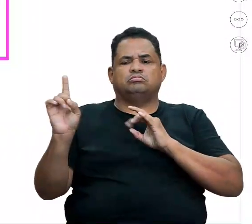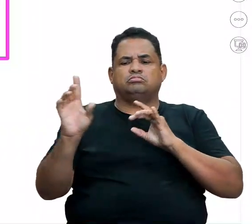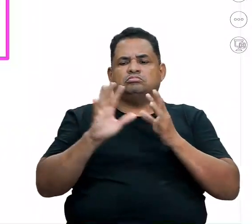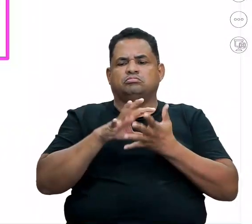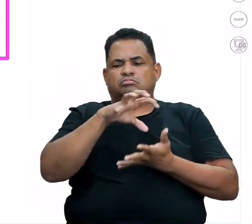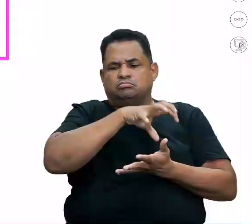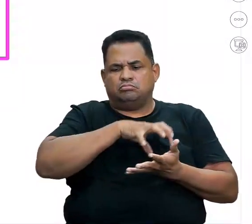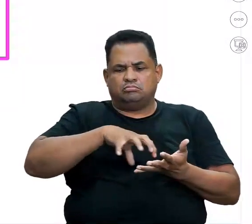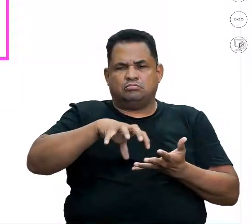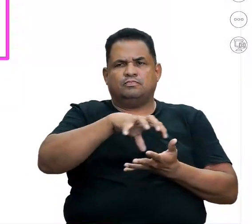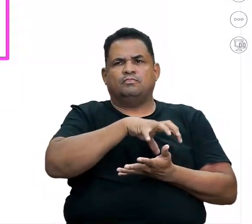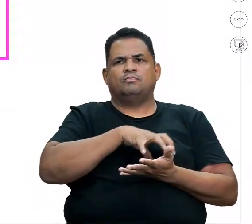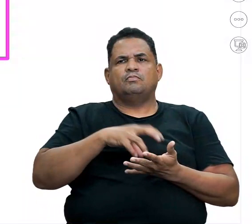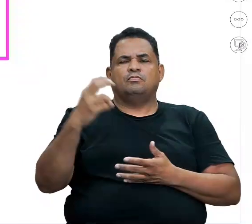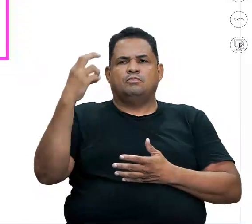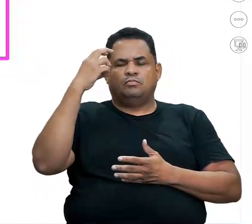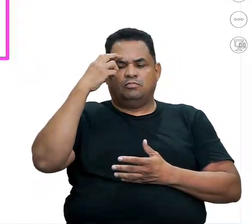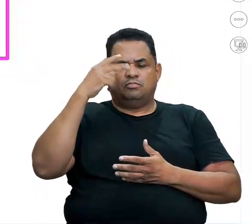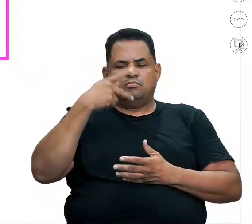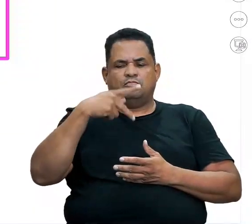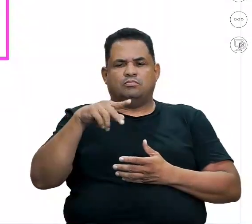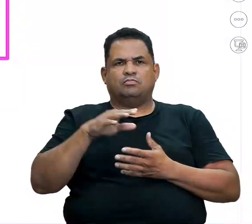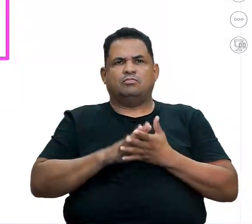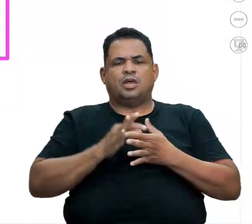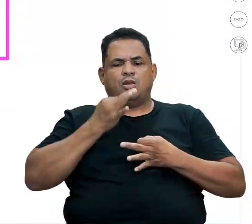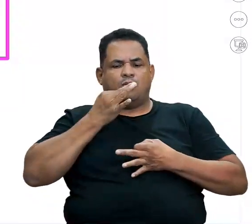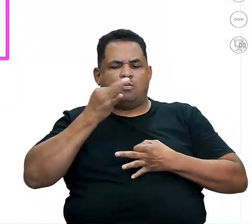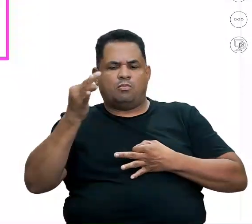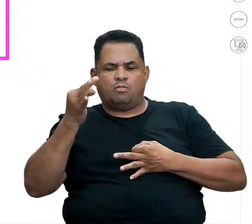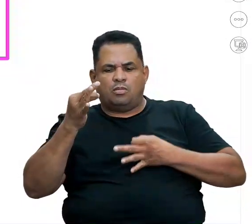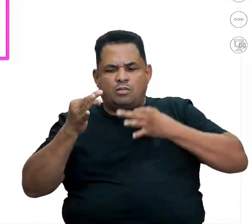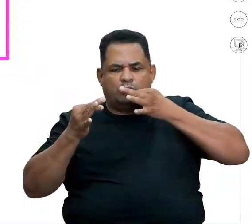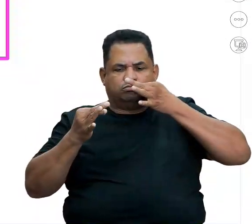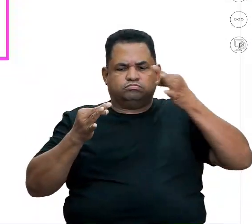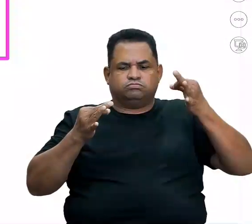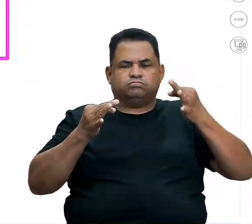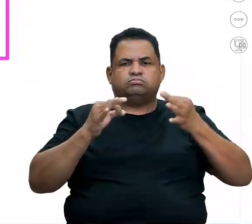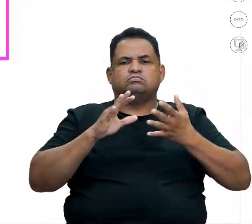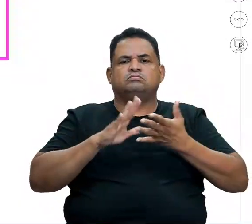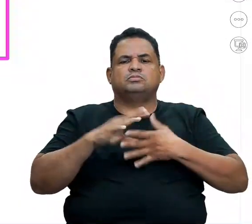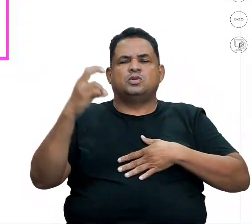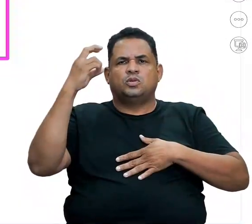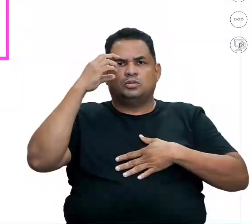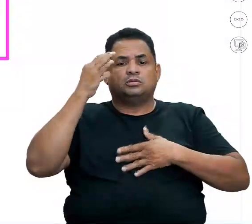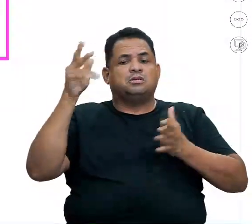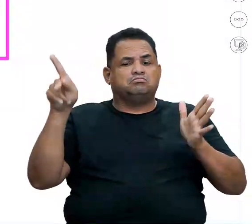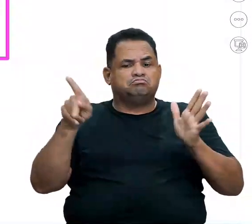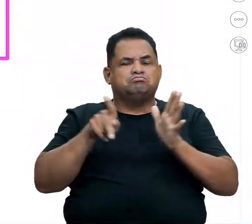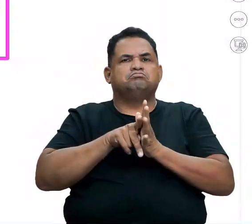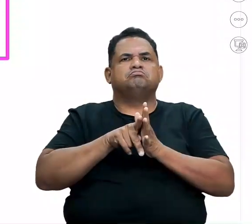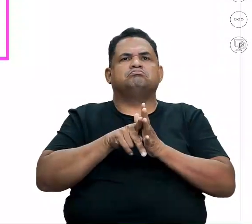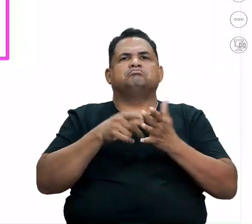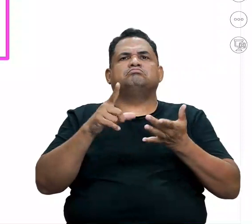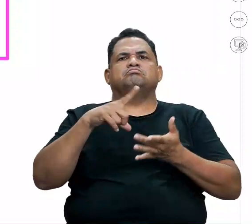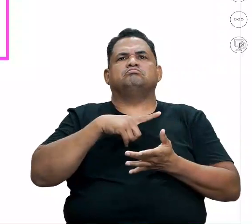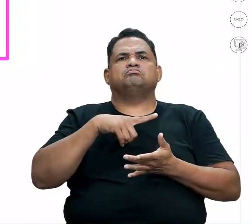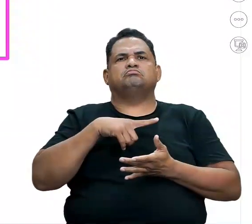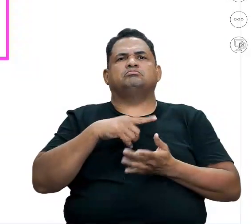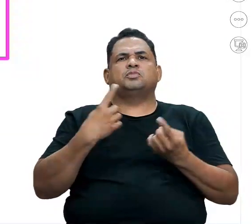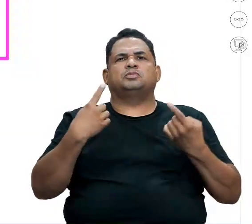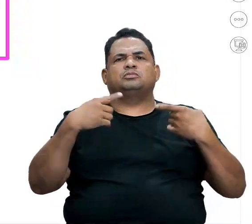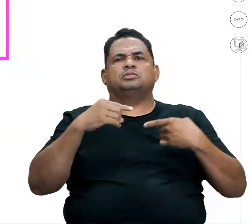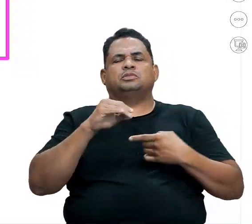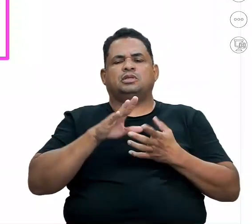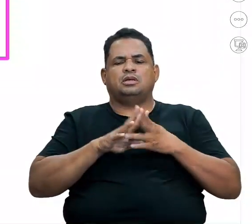manifestação, para o relativismo cultural, né, é considerada legítima, contrapondo a visão etnocêntrica, né?